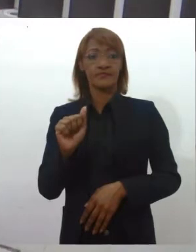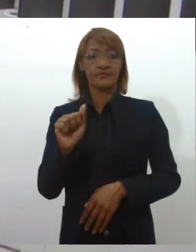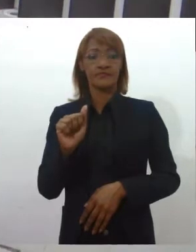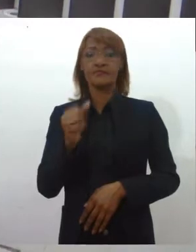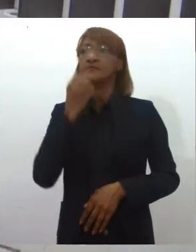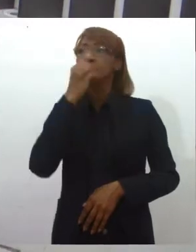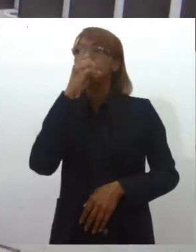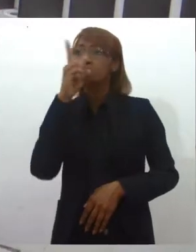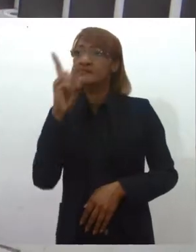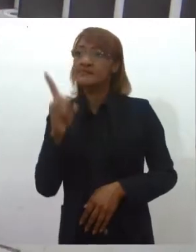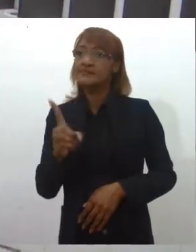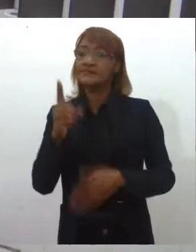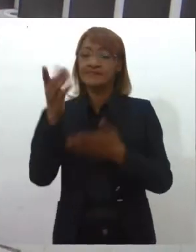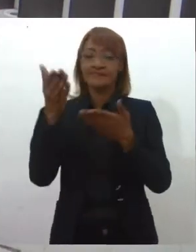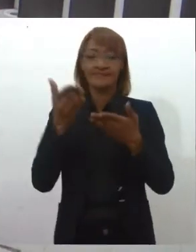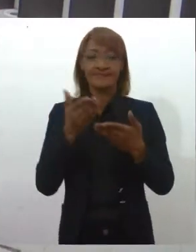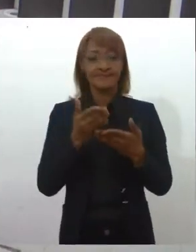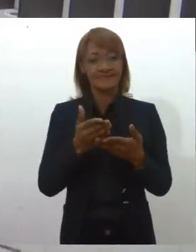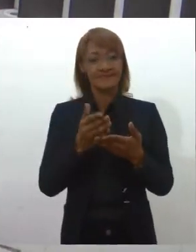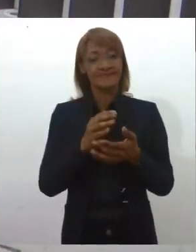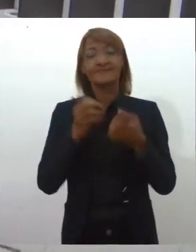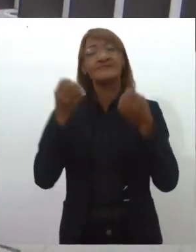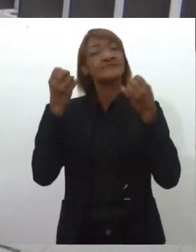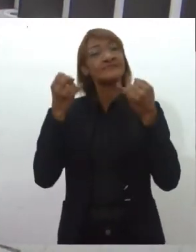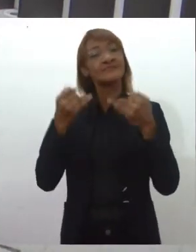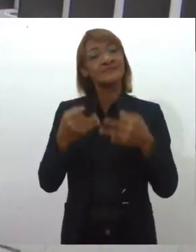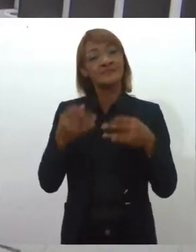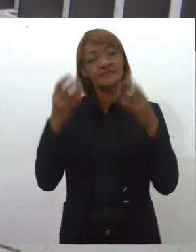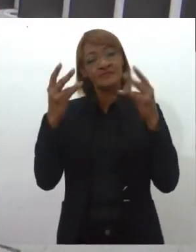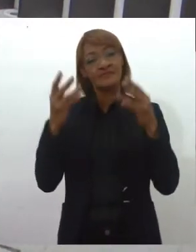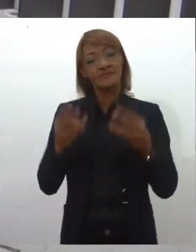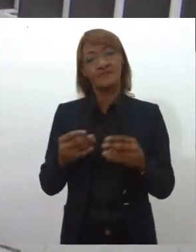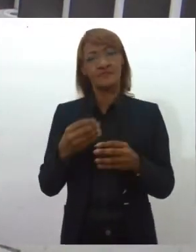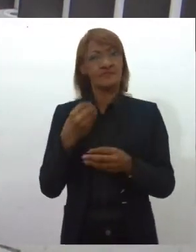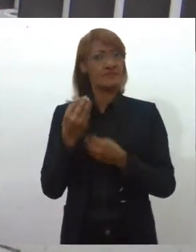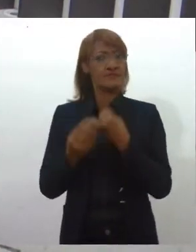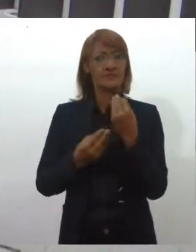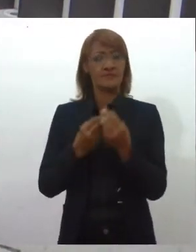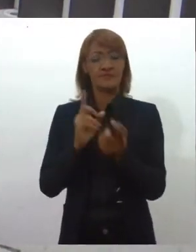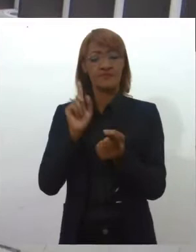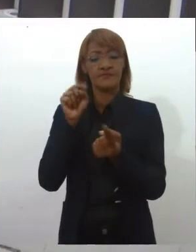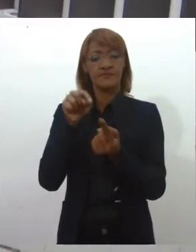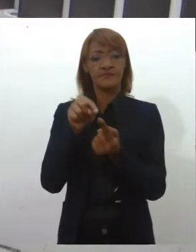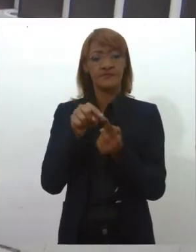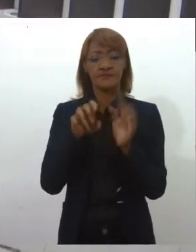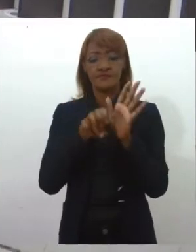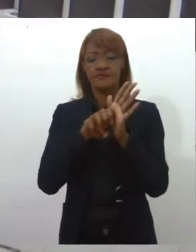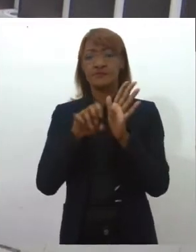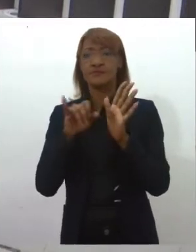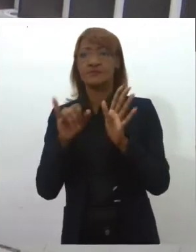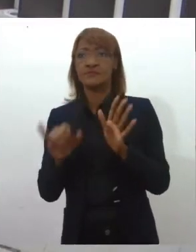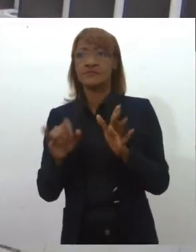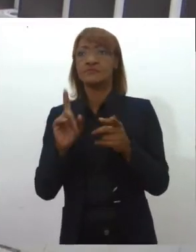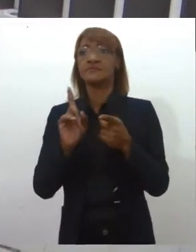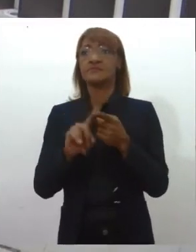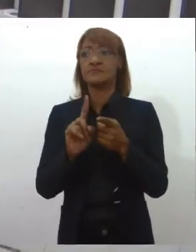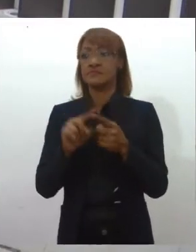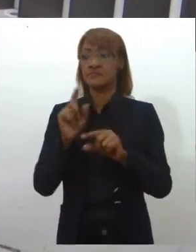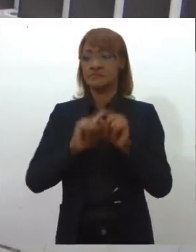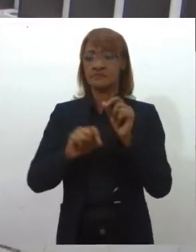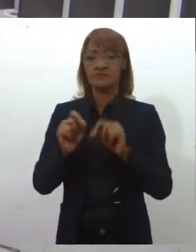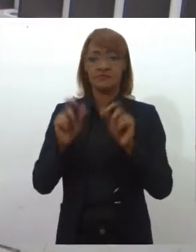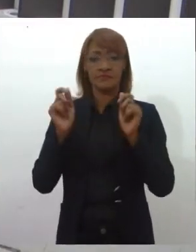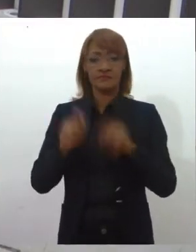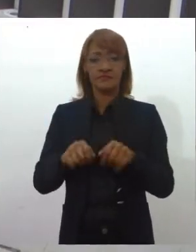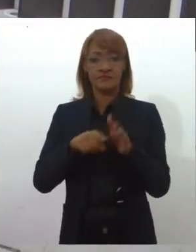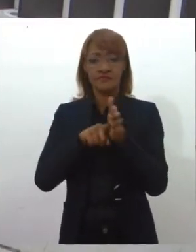Seja bem-vinda ao Jornal da Leste, primeira edição. Então, explica com mais detalhes para a gente, né, sobre o objetivo desse edital e a contribuição dele para a produção